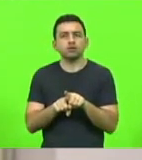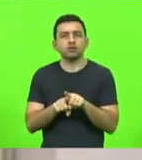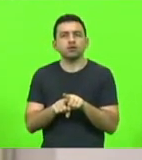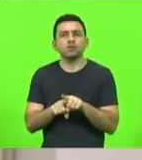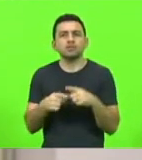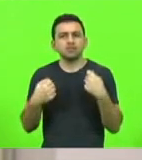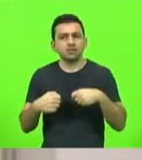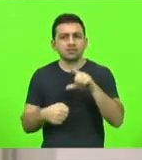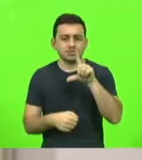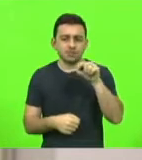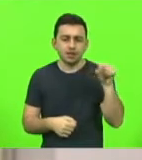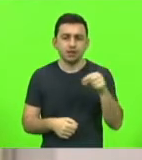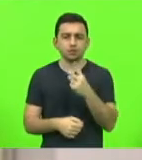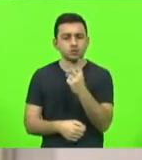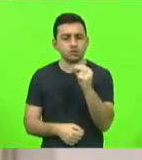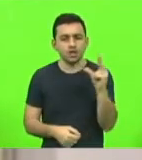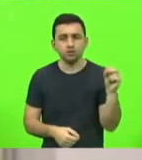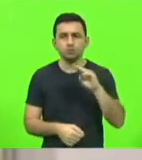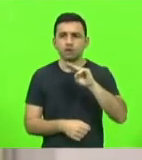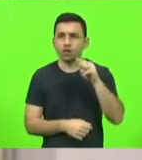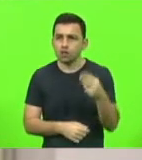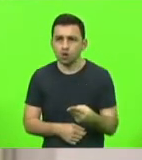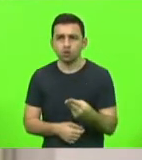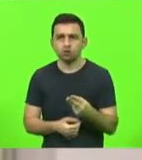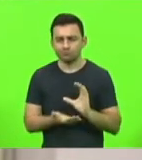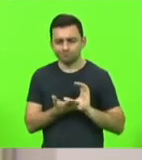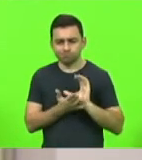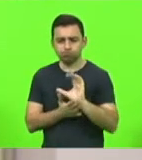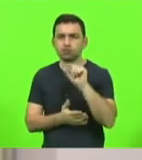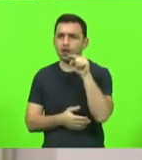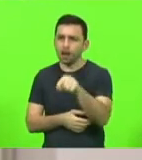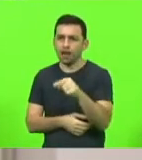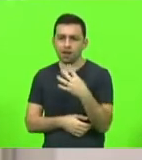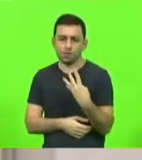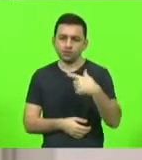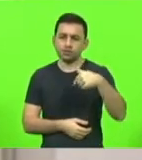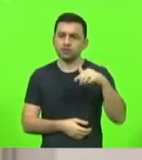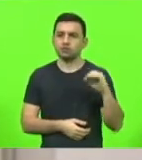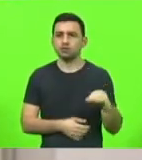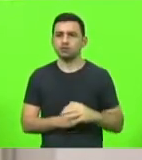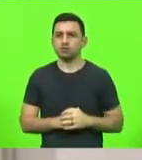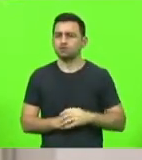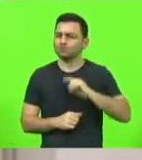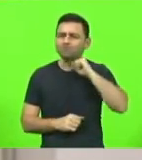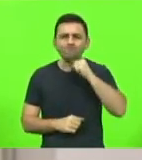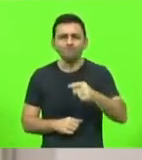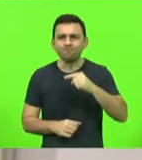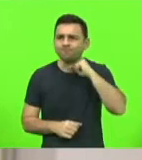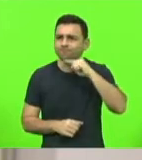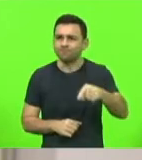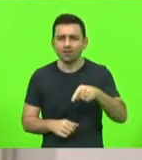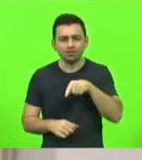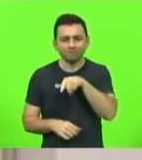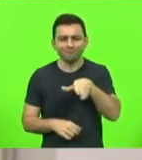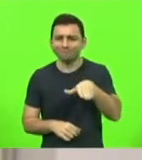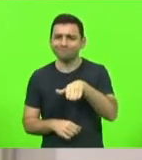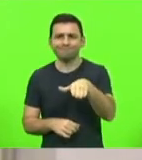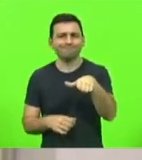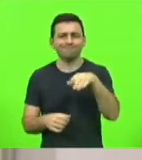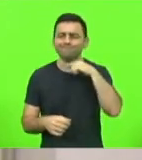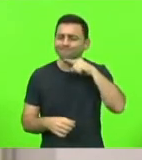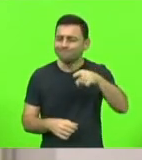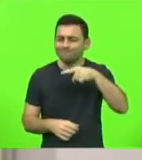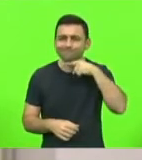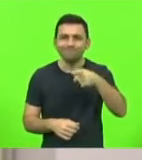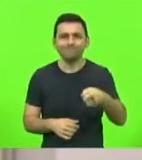100, 200 milhões no Alto Vale, na 470. Não tem mais como transitar na 470